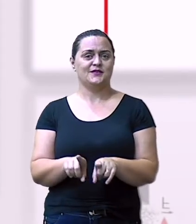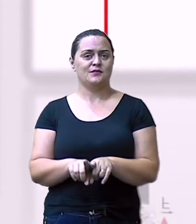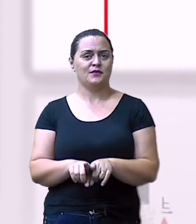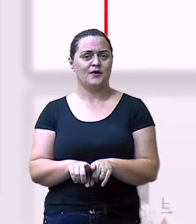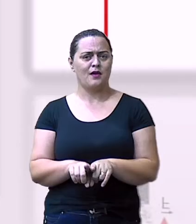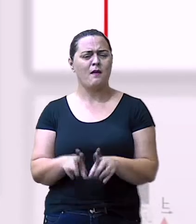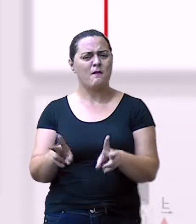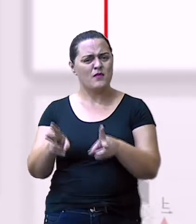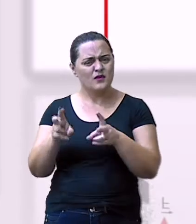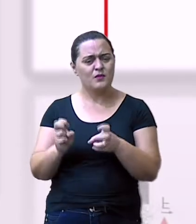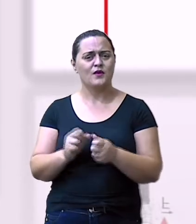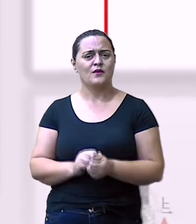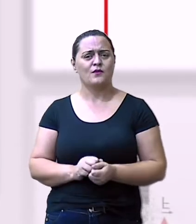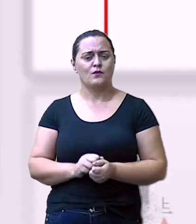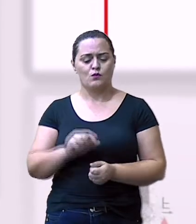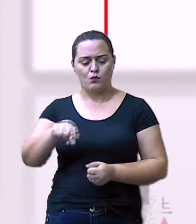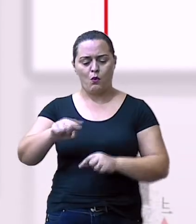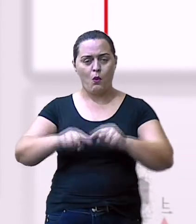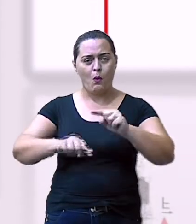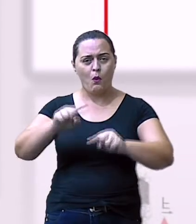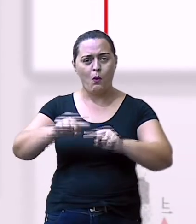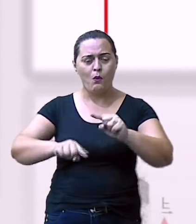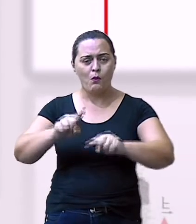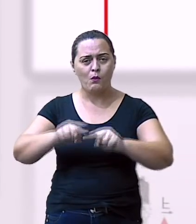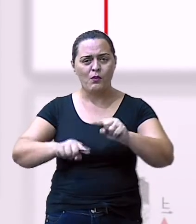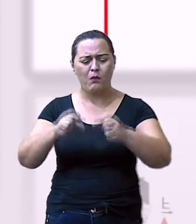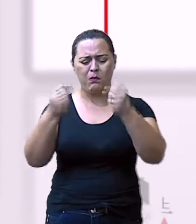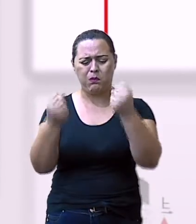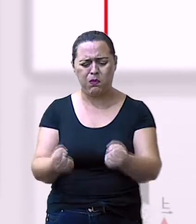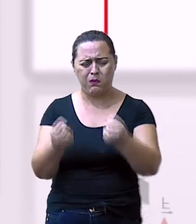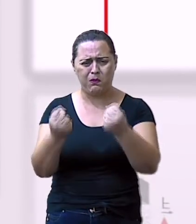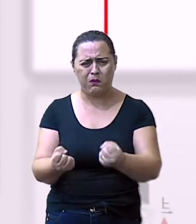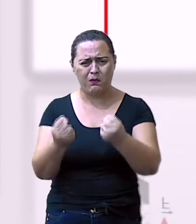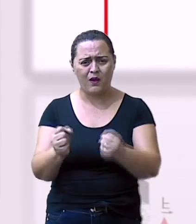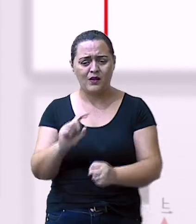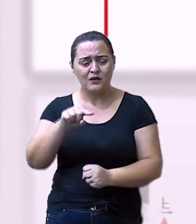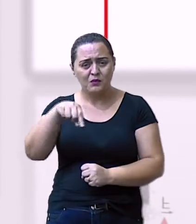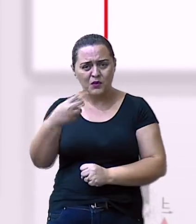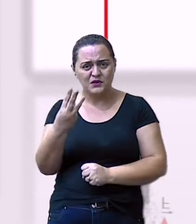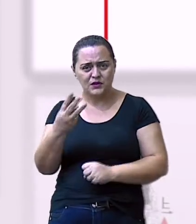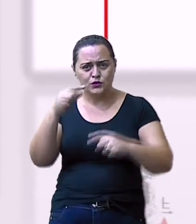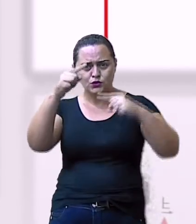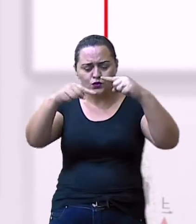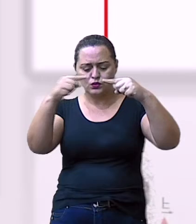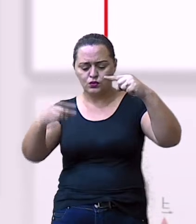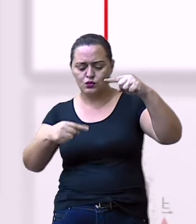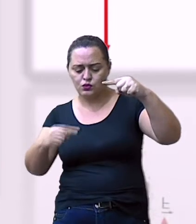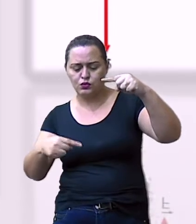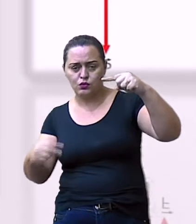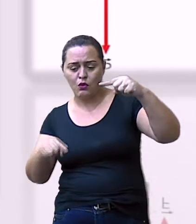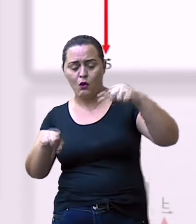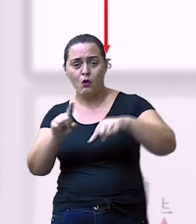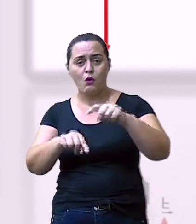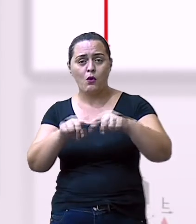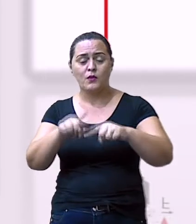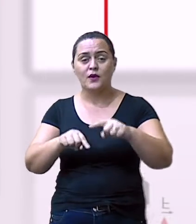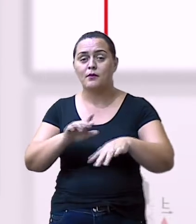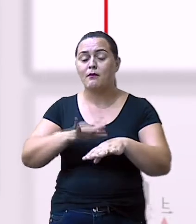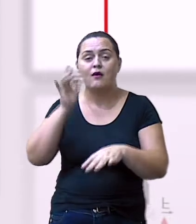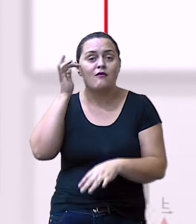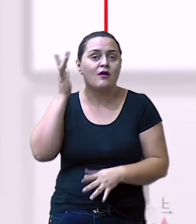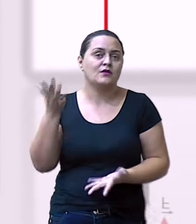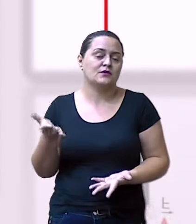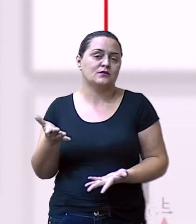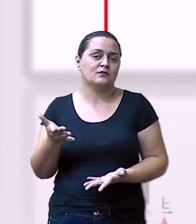vai ficando ainda mais leve esse movimento. Por exemplo, se eu puxo um peso